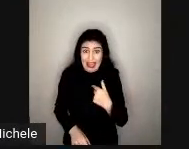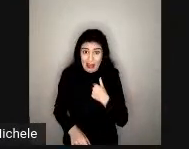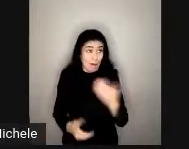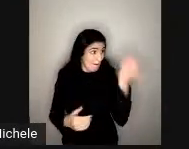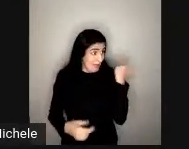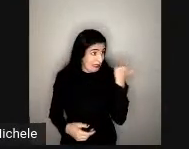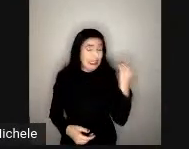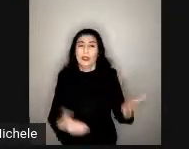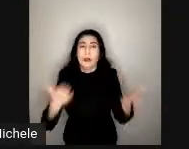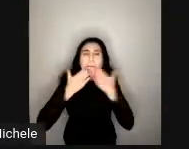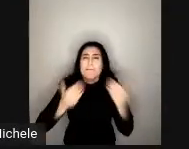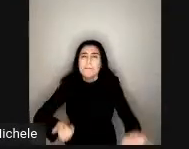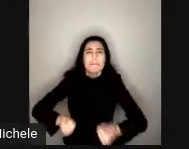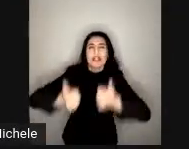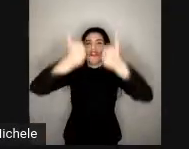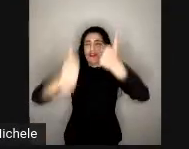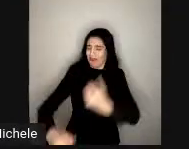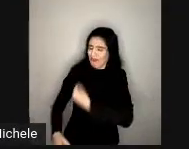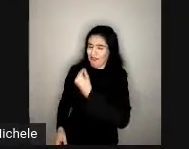minha vida,